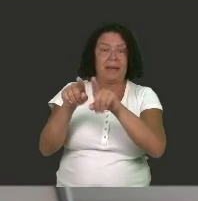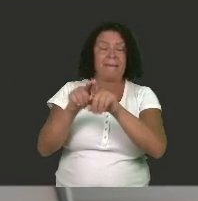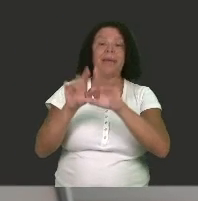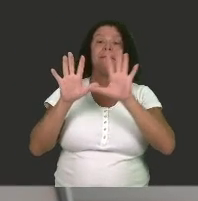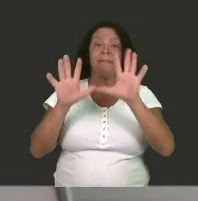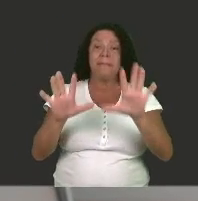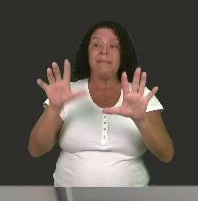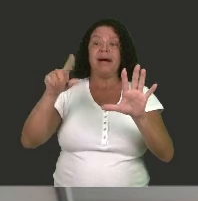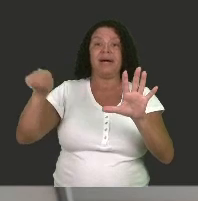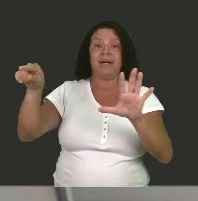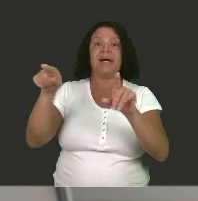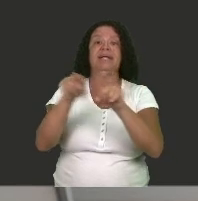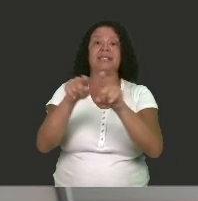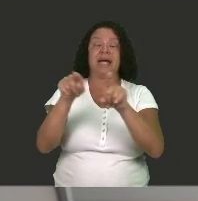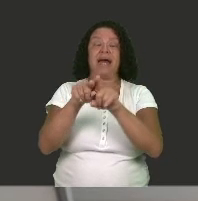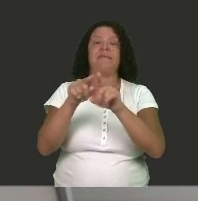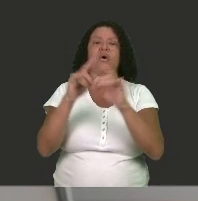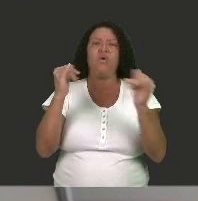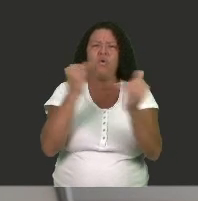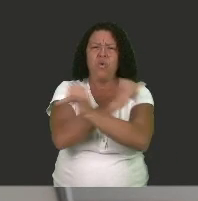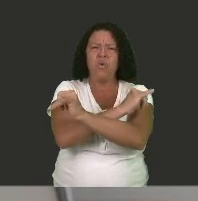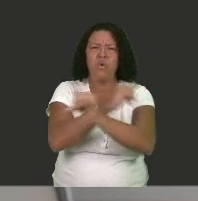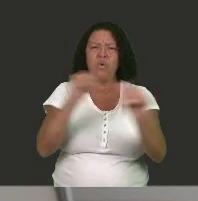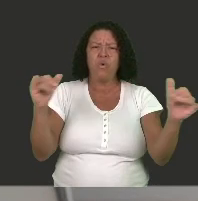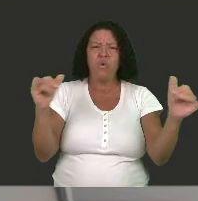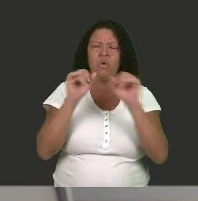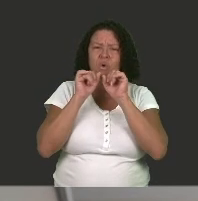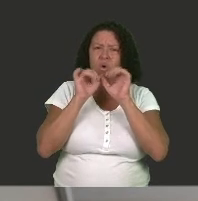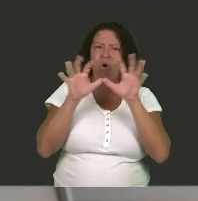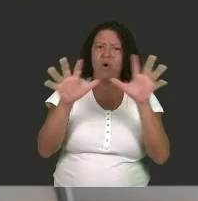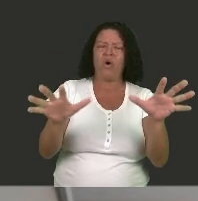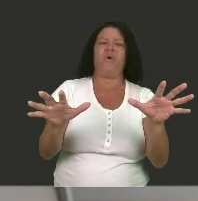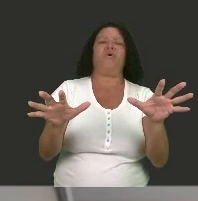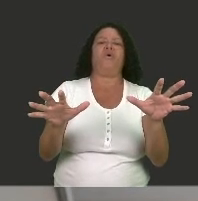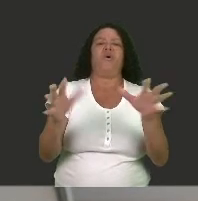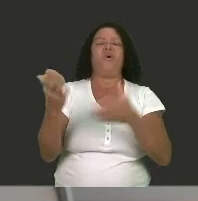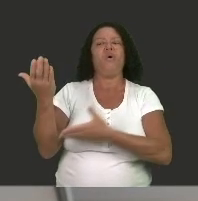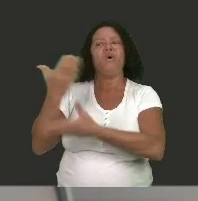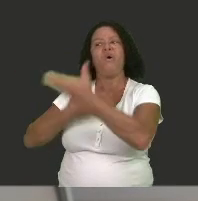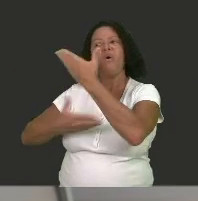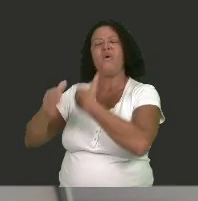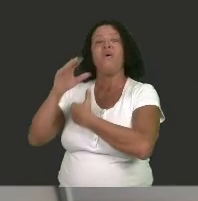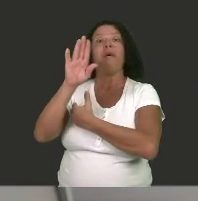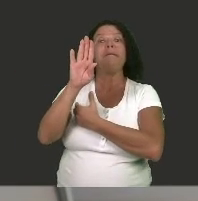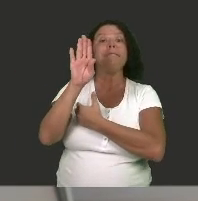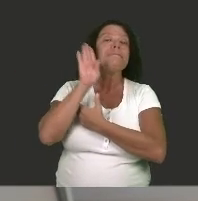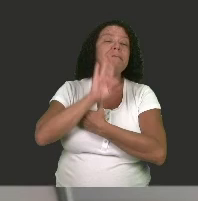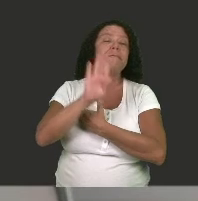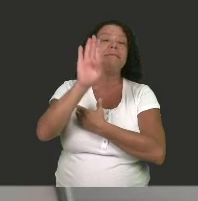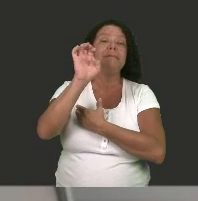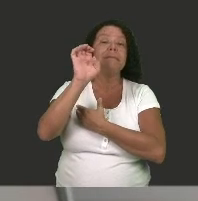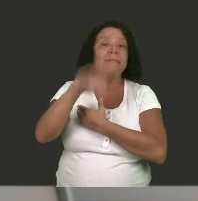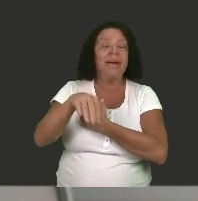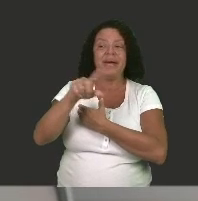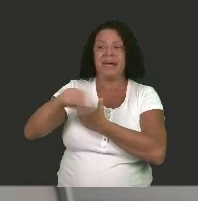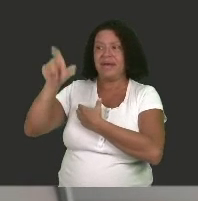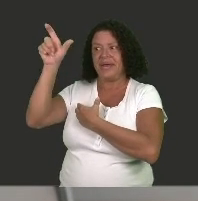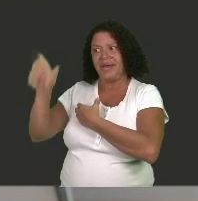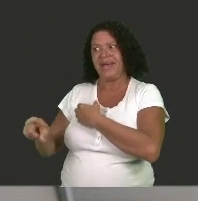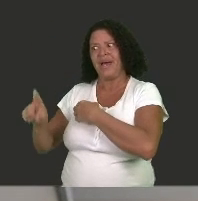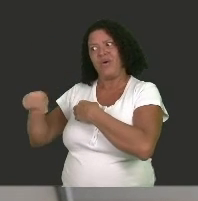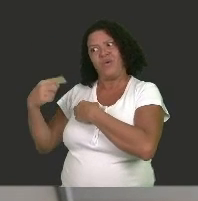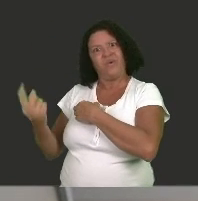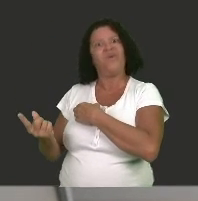ela também irradia, né, irradia para o próximo, para o bem-estar de todos, né? Ela gera